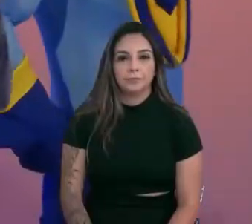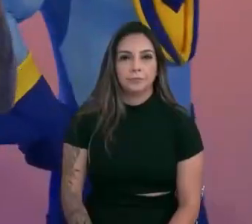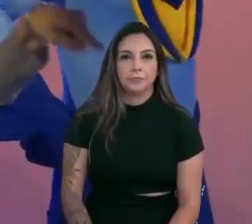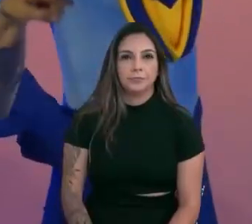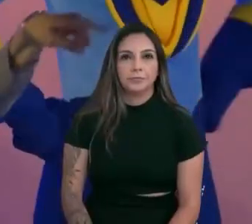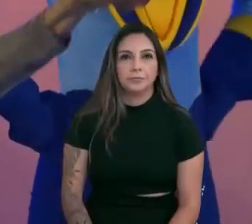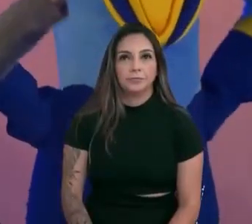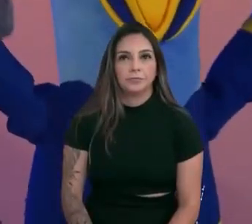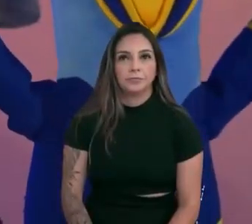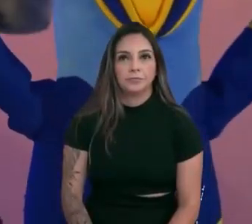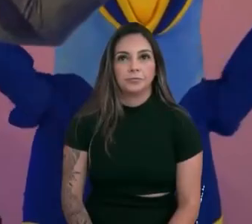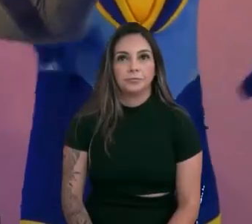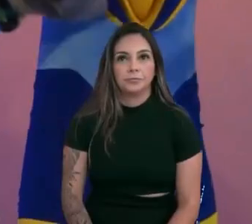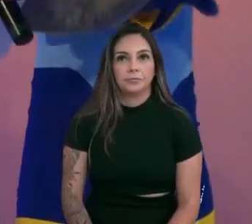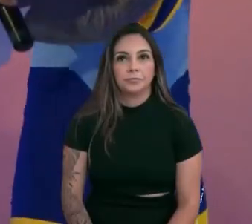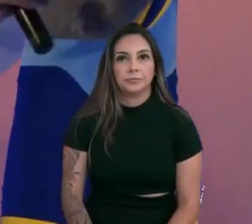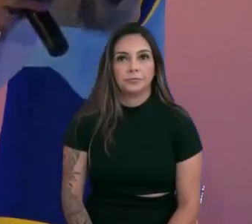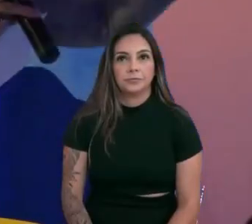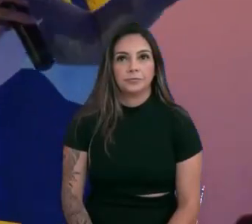E vocês?